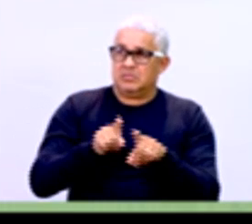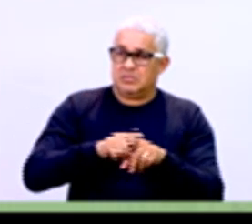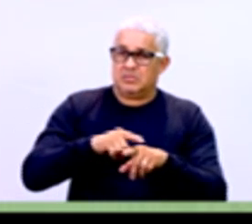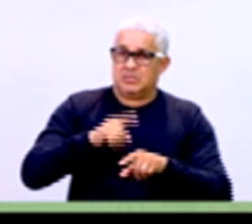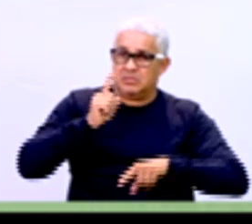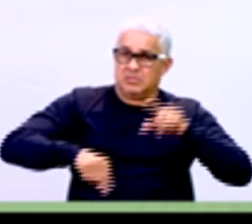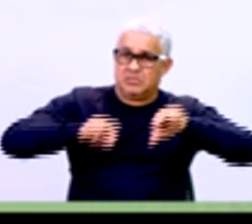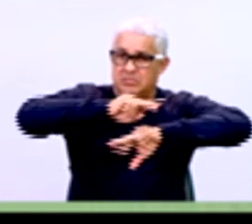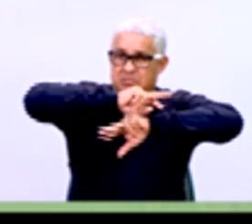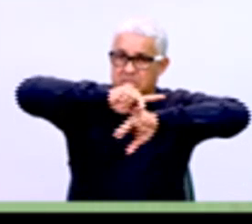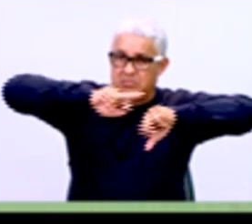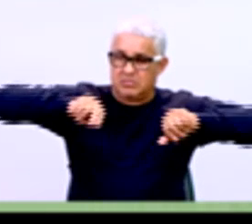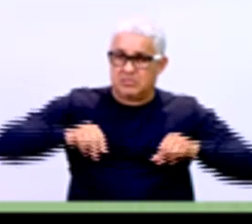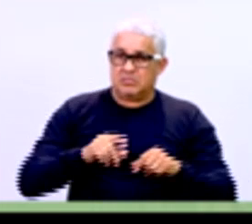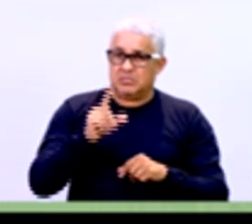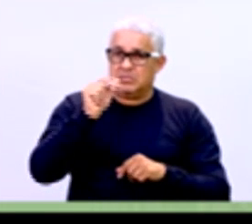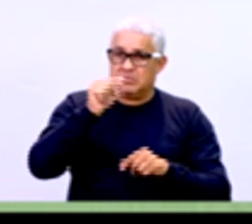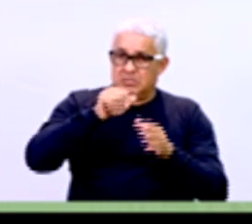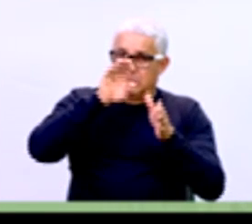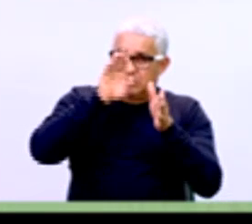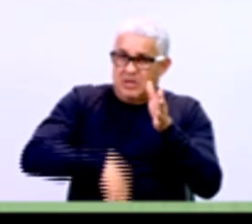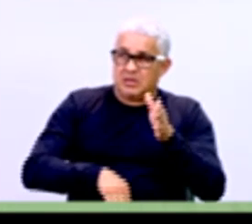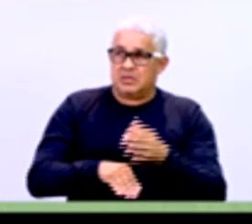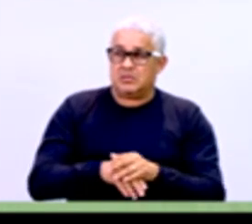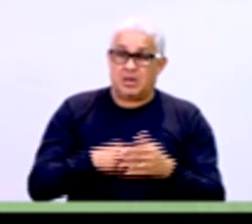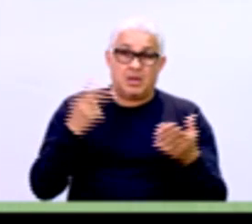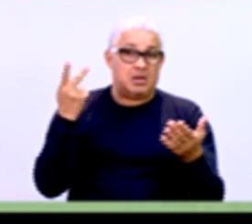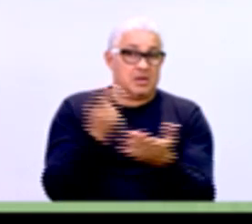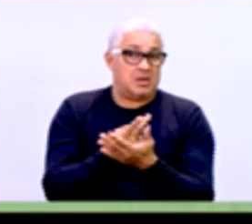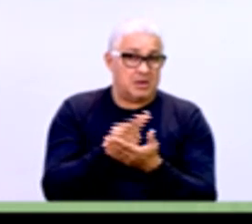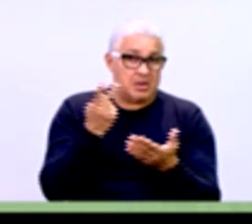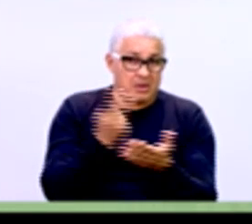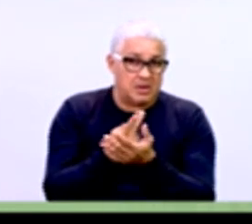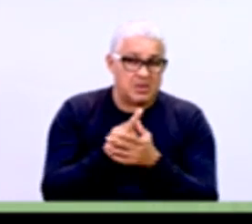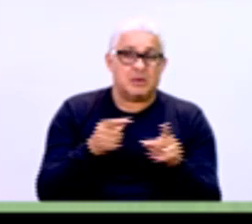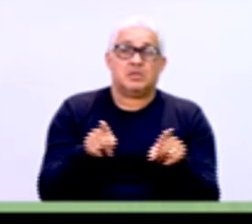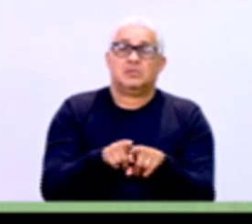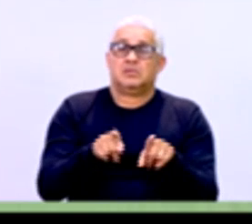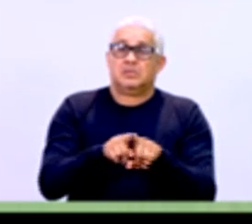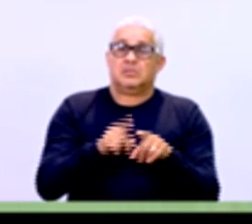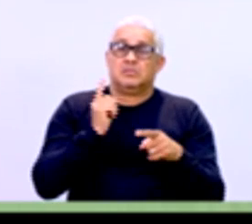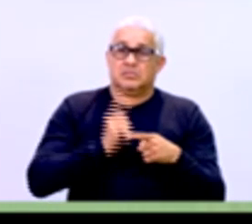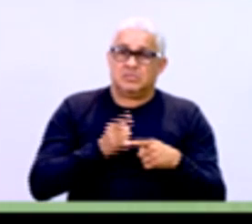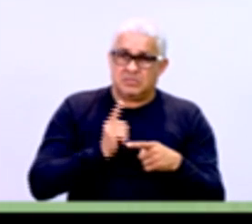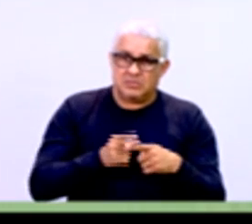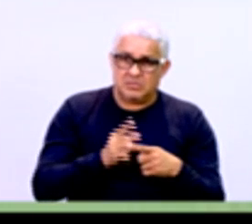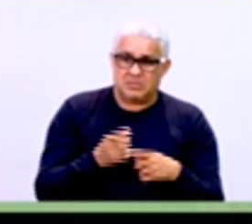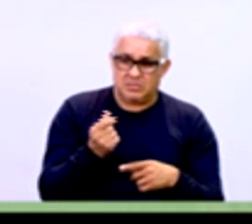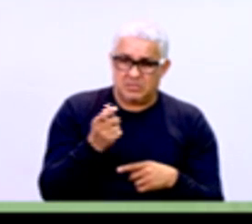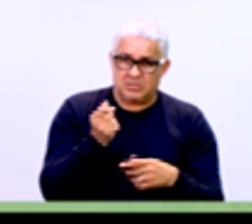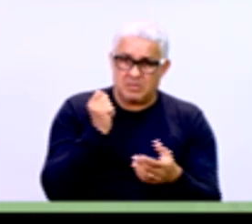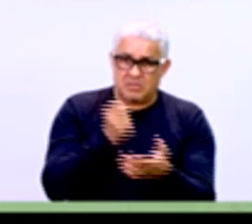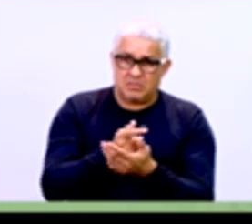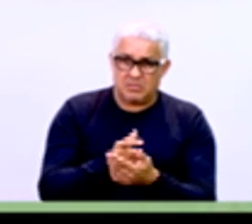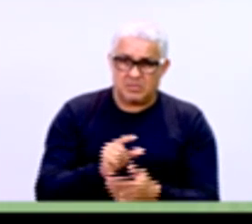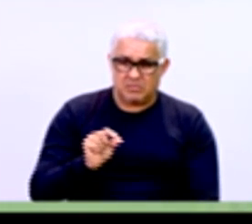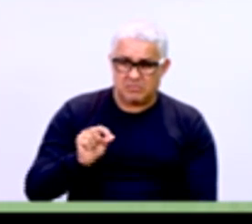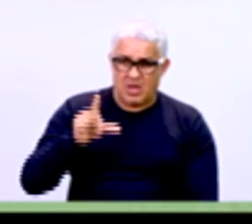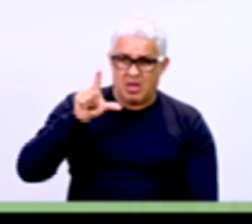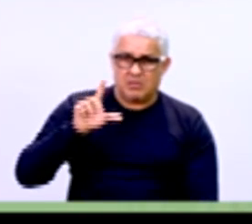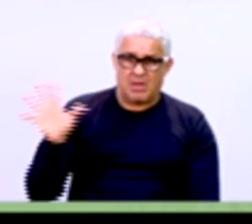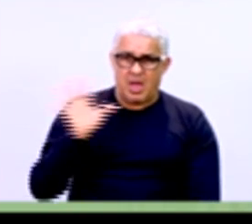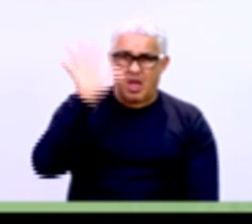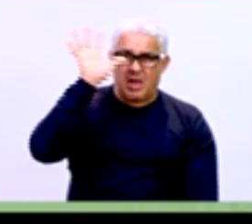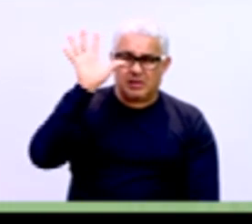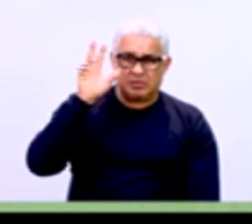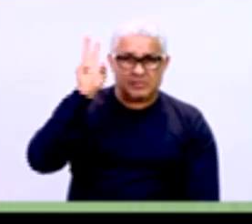baixos. Essa questão está errada também, porque olha só, aumento do preço do produto de maneira alguma. Lembra